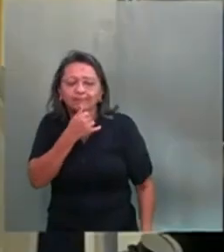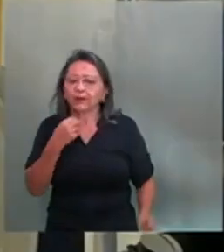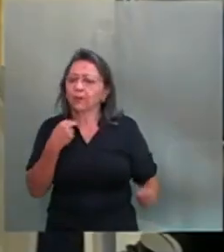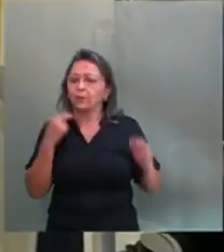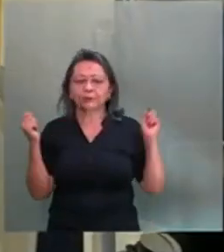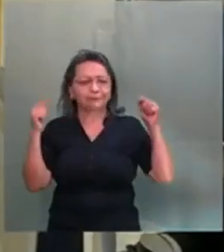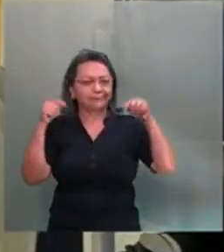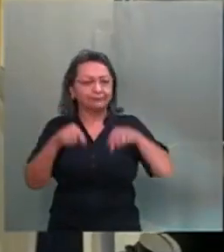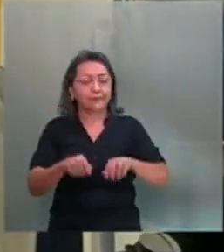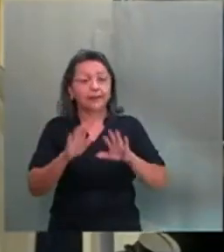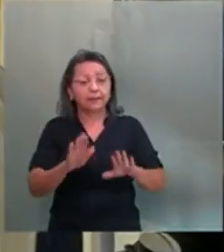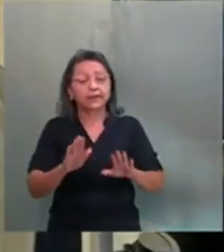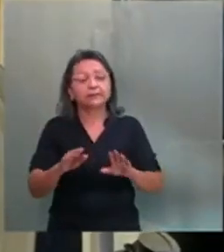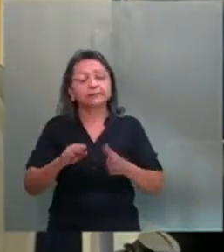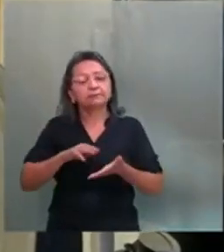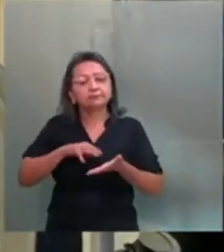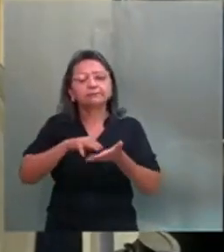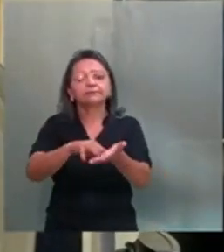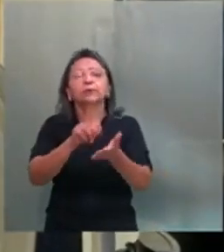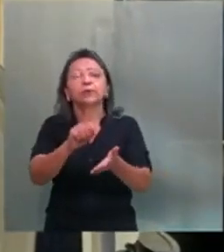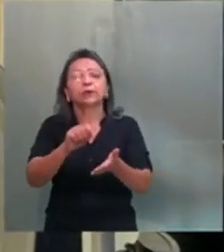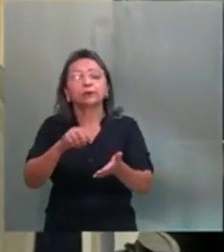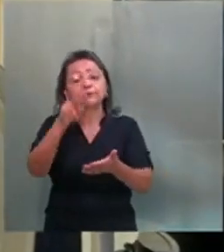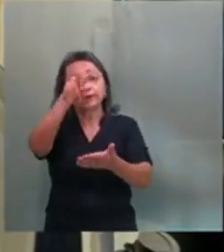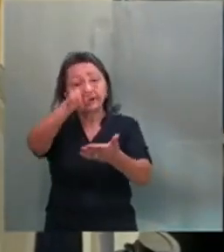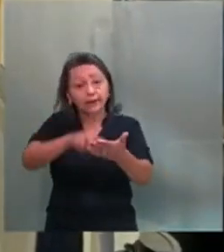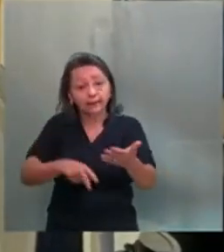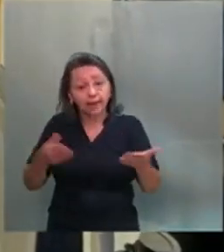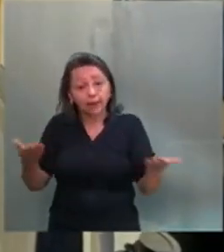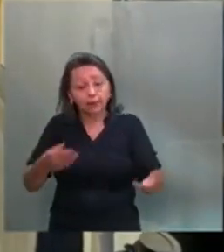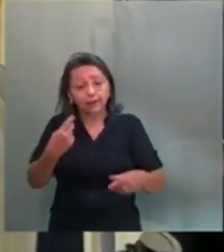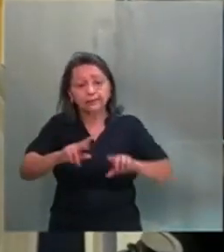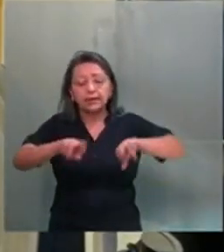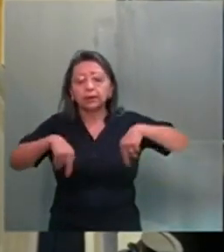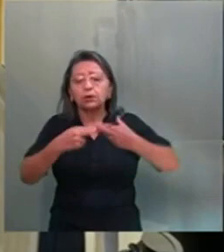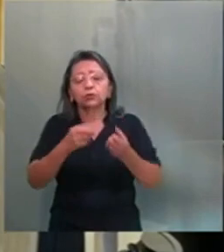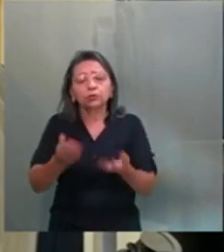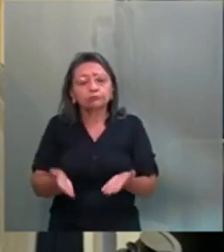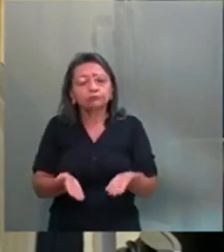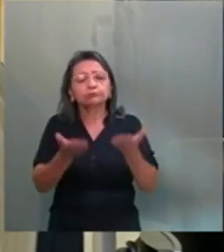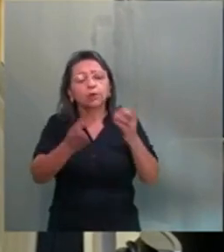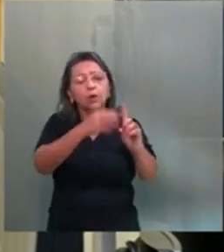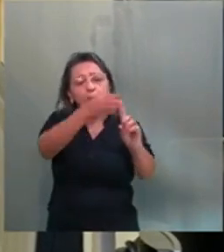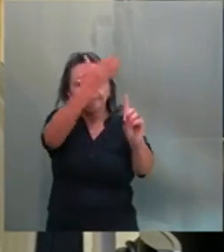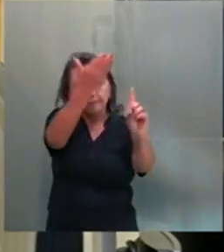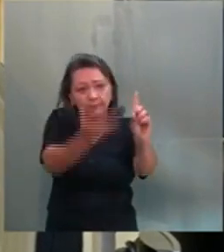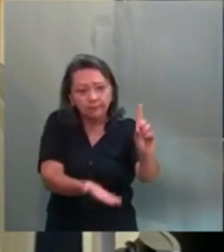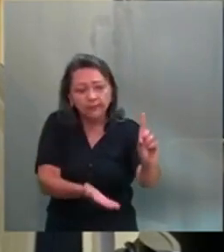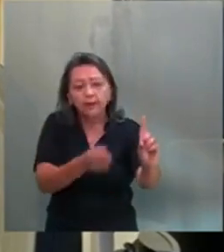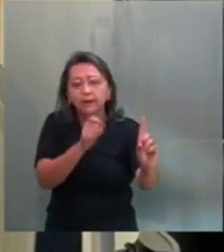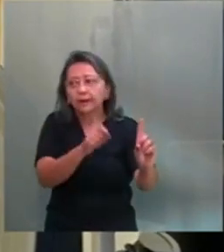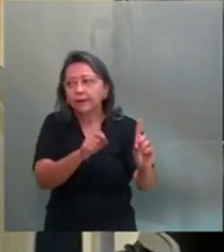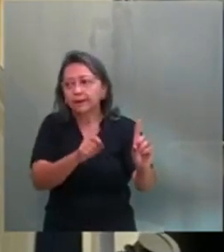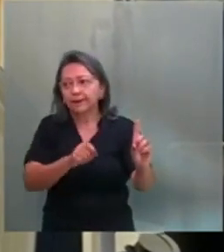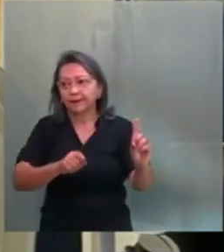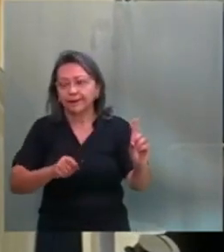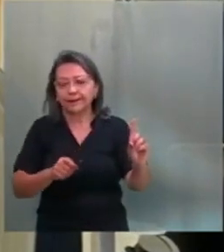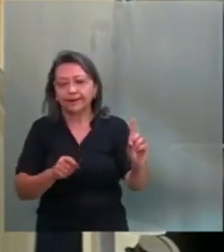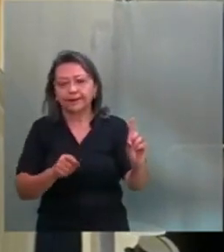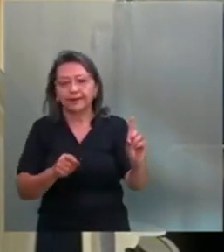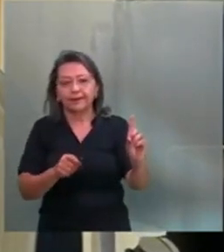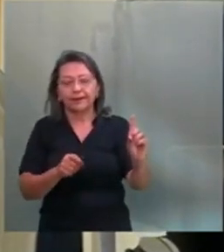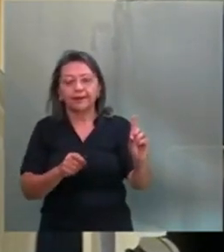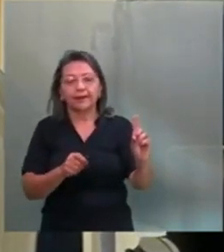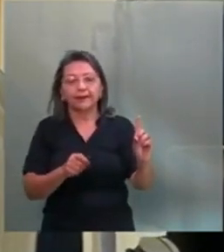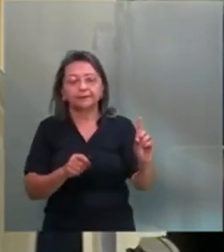comparecer, mas enviou uma mensagem para que fosse lida nesta sessão de homenagem. E aqui faço minhas